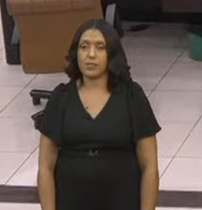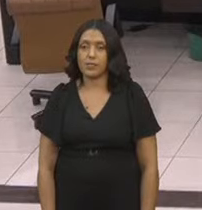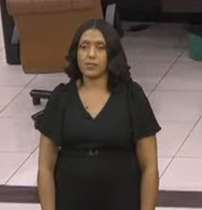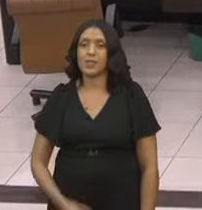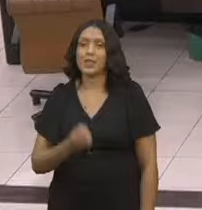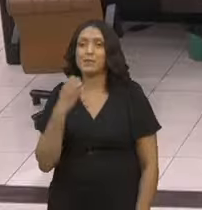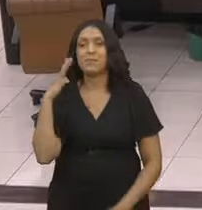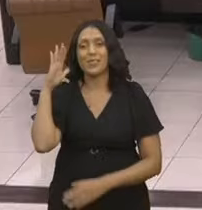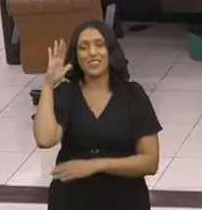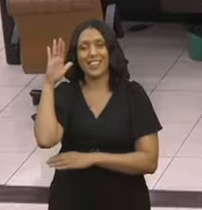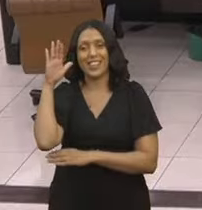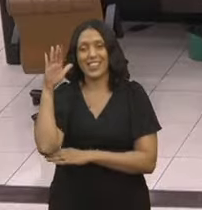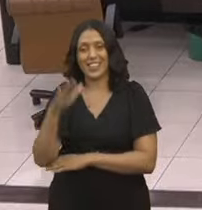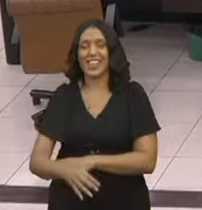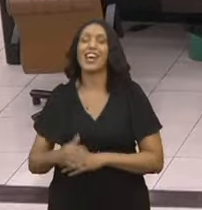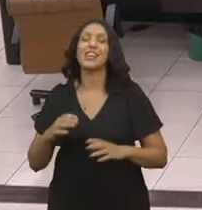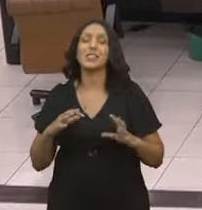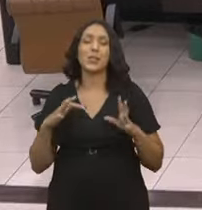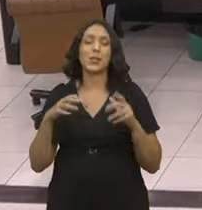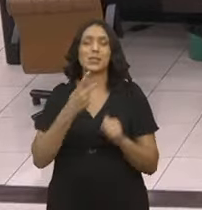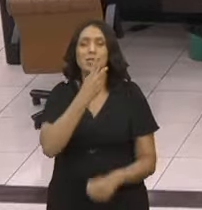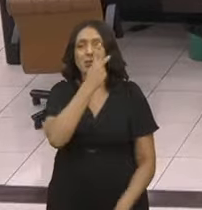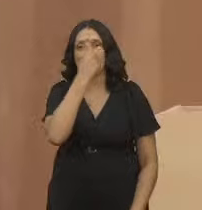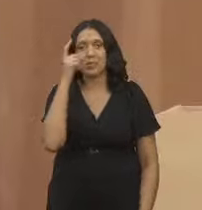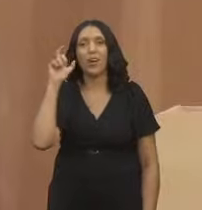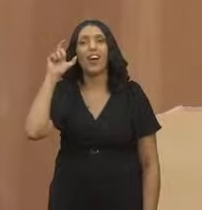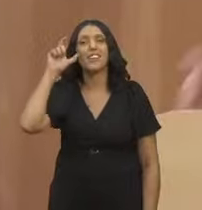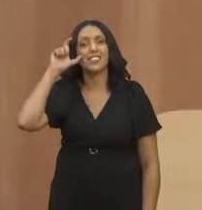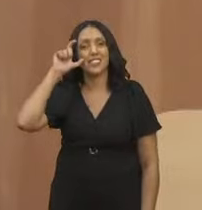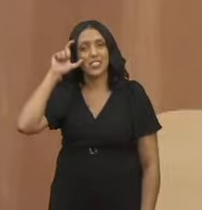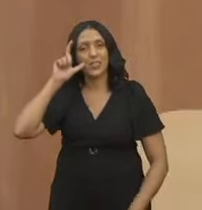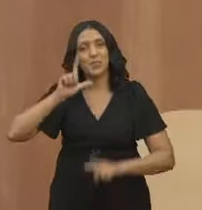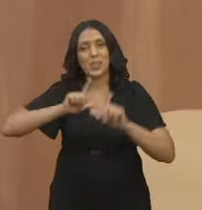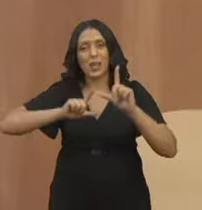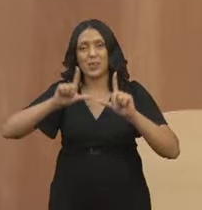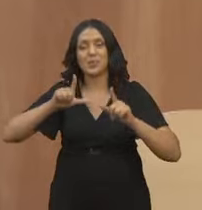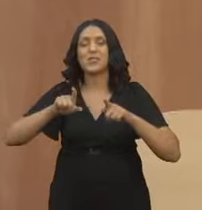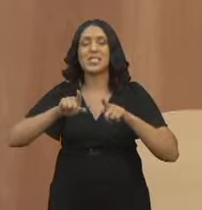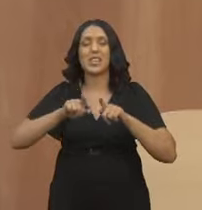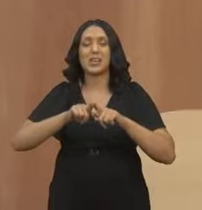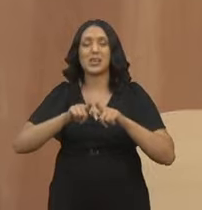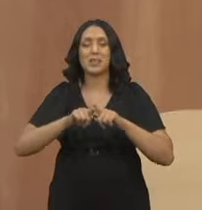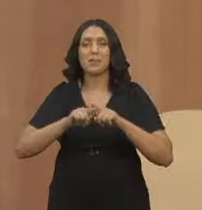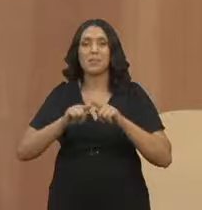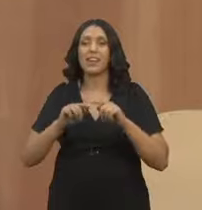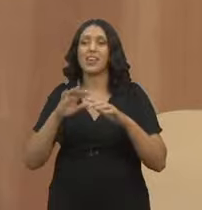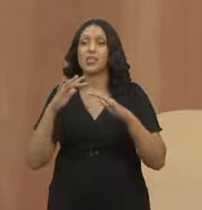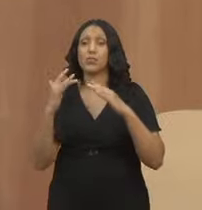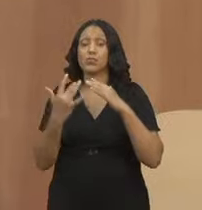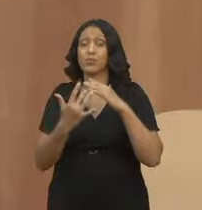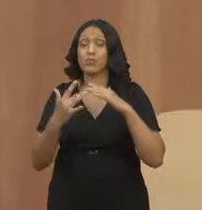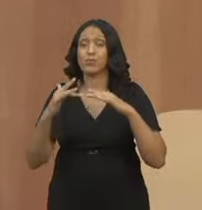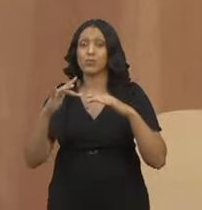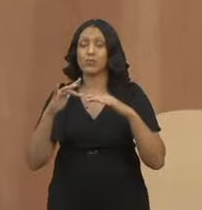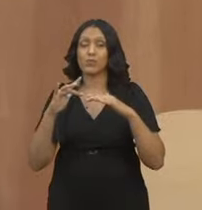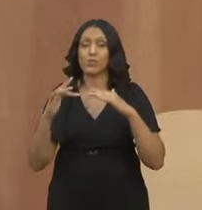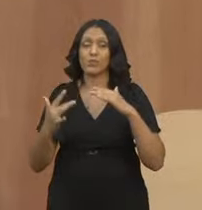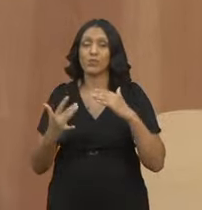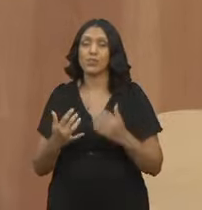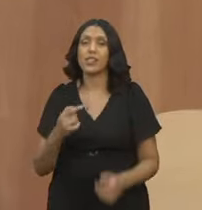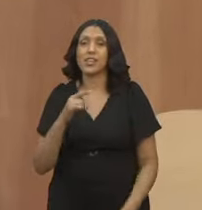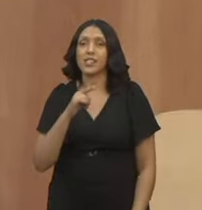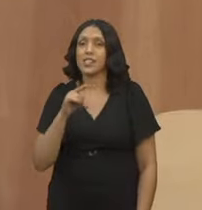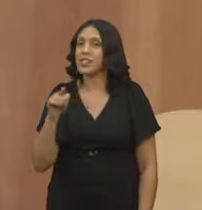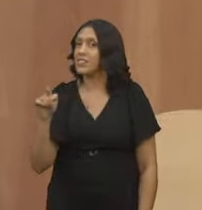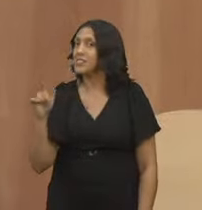Boa tarde a todos que ainda acompanham a sessão. Acho que a maior parte das pessoas aí de casa não sabe como é a sessão fora